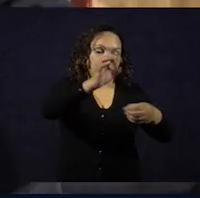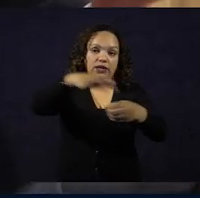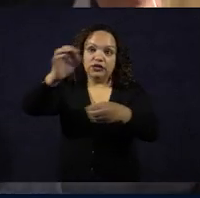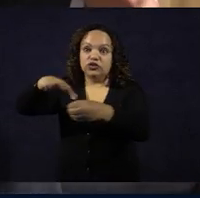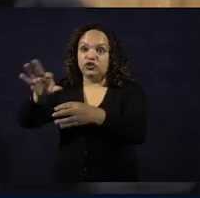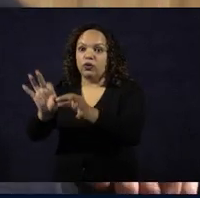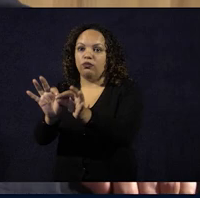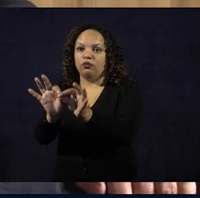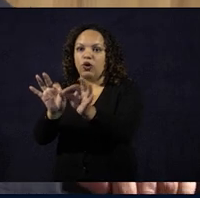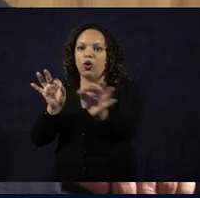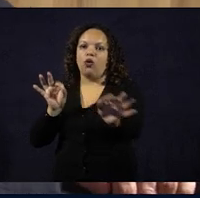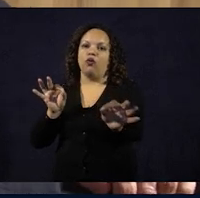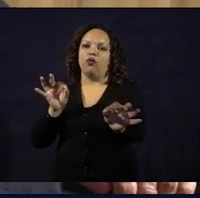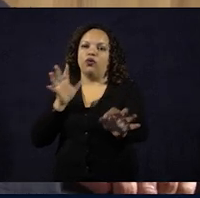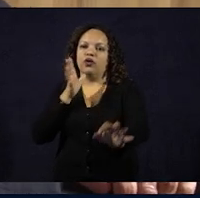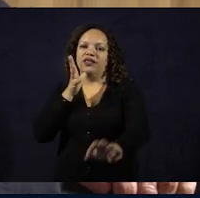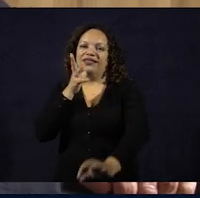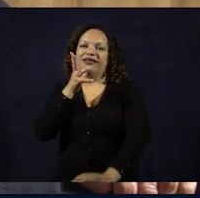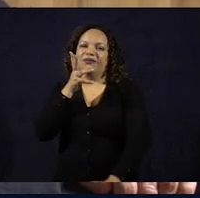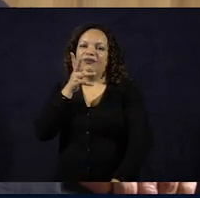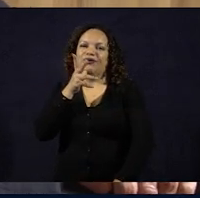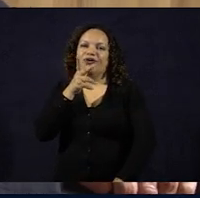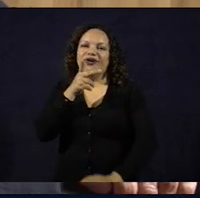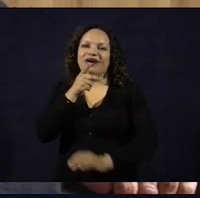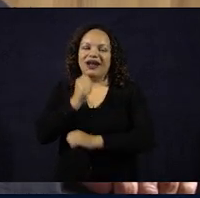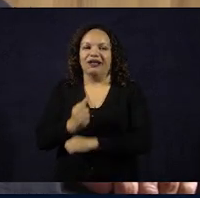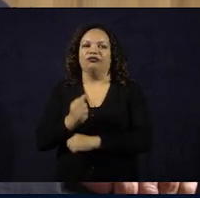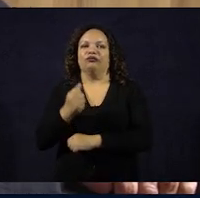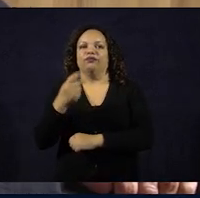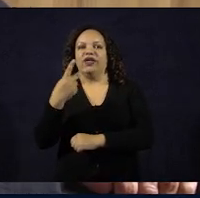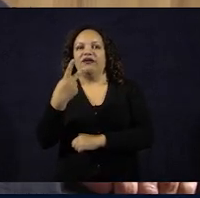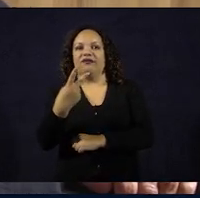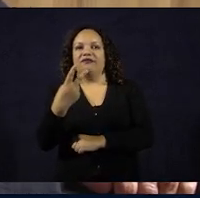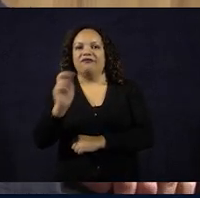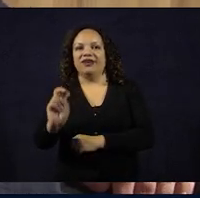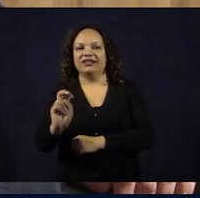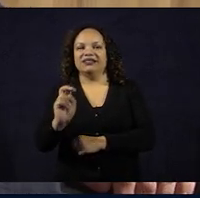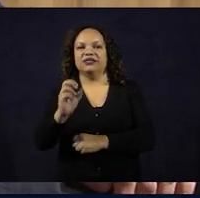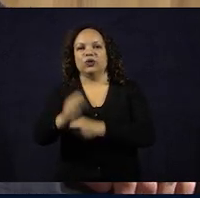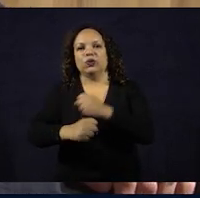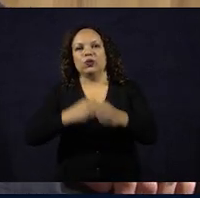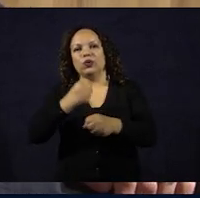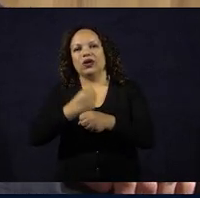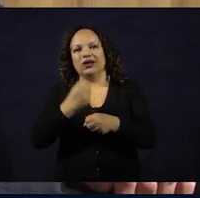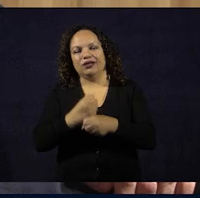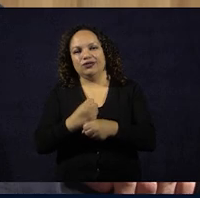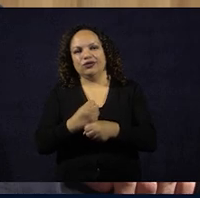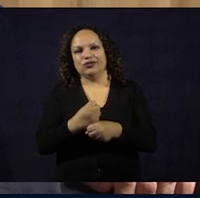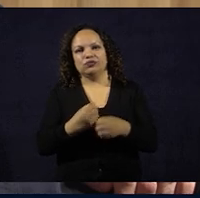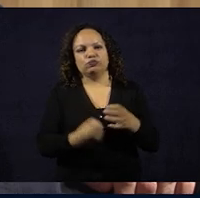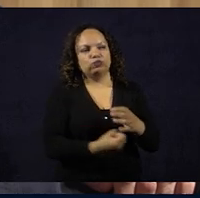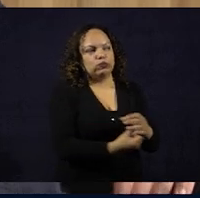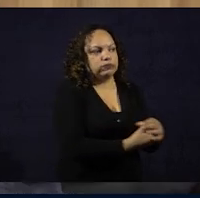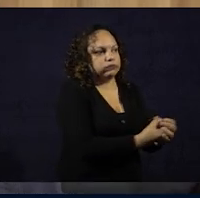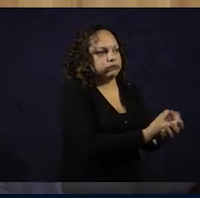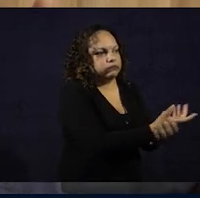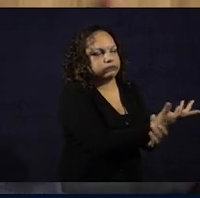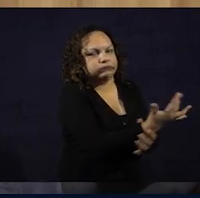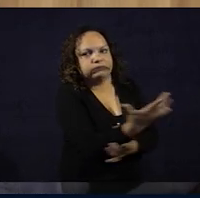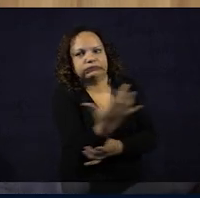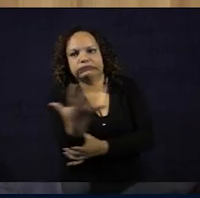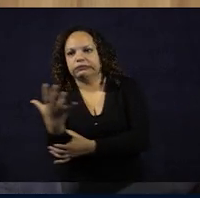longo não é um ciclo curto é um ciclo de 25 anos então as próprias plantações já fazem esse equilíbrio